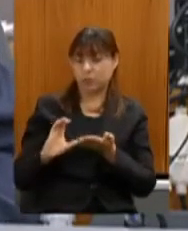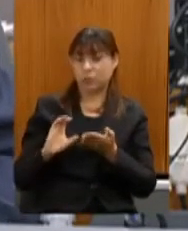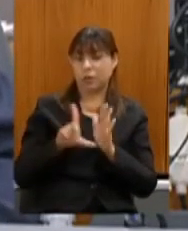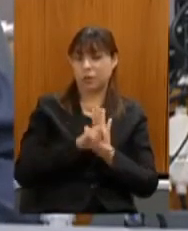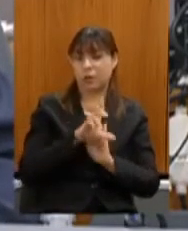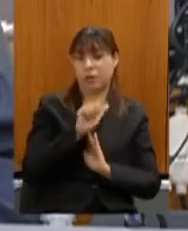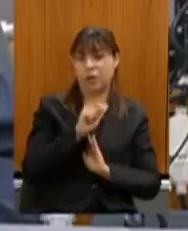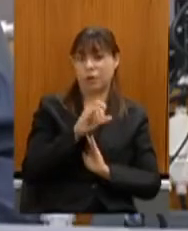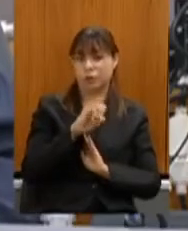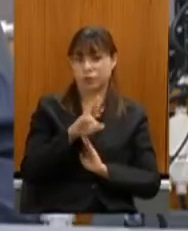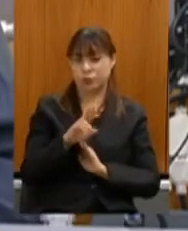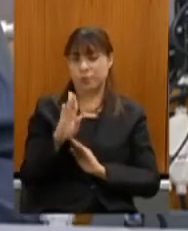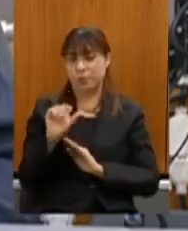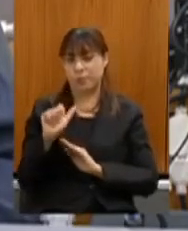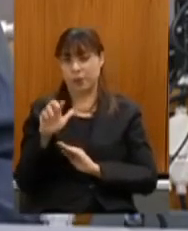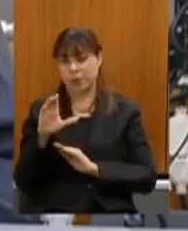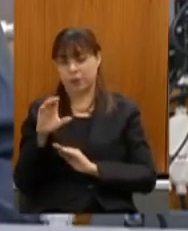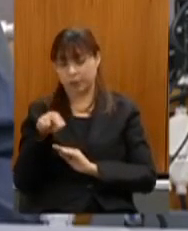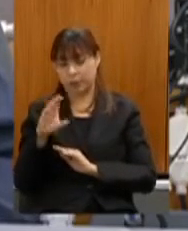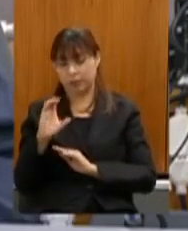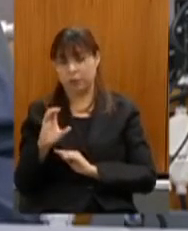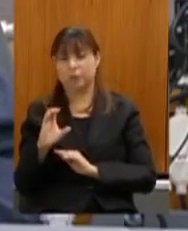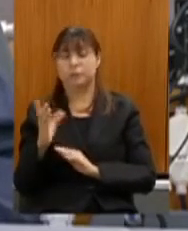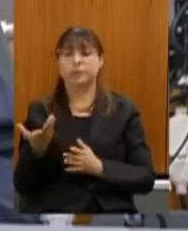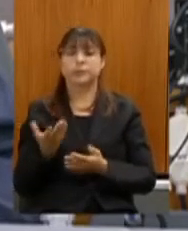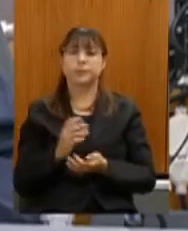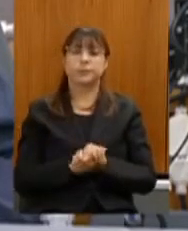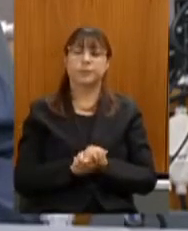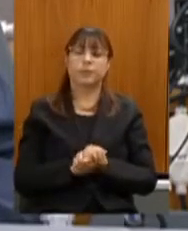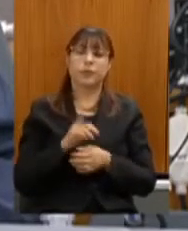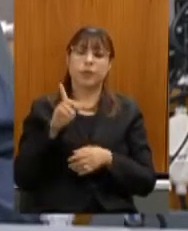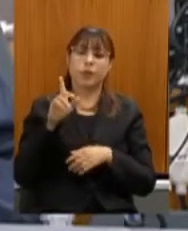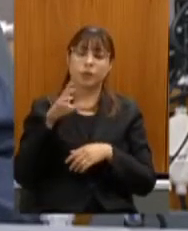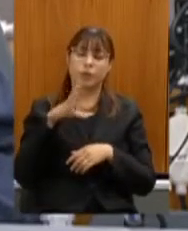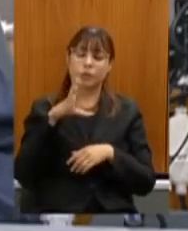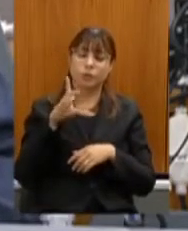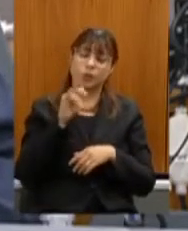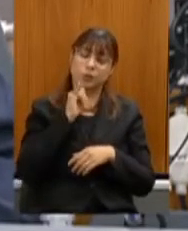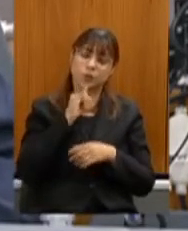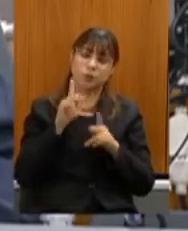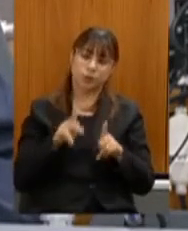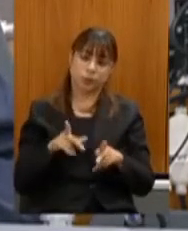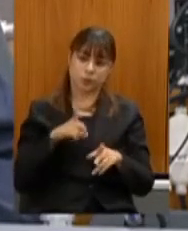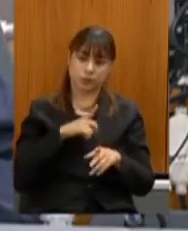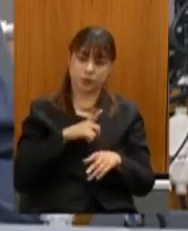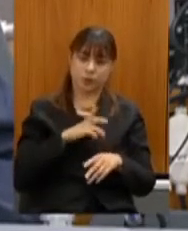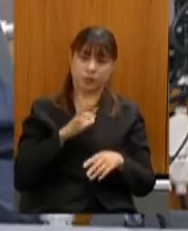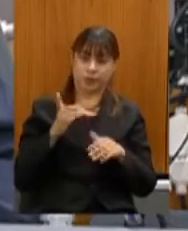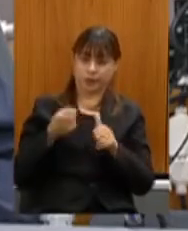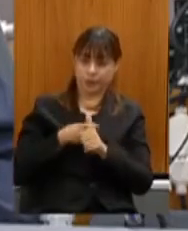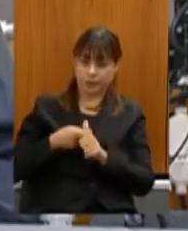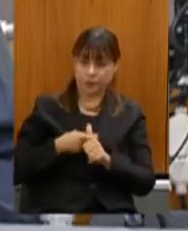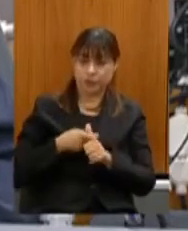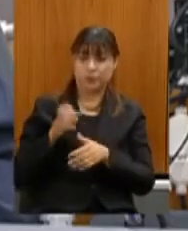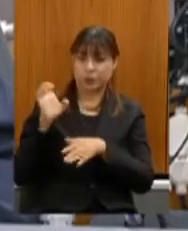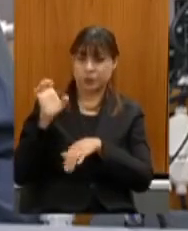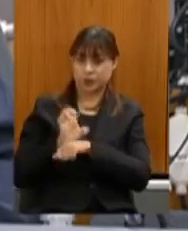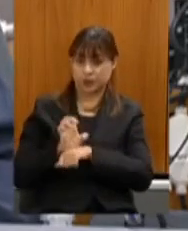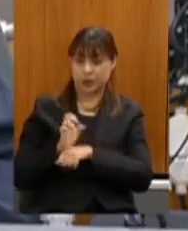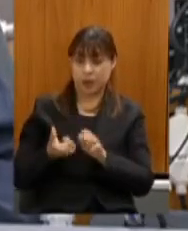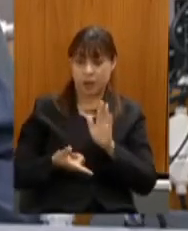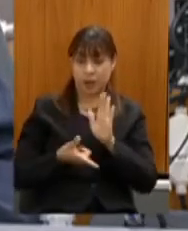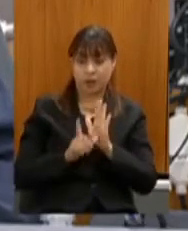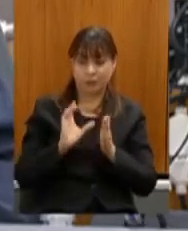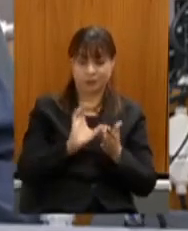no Estado de Minas Gerais se o cidadão que foi selecionado em um edital da lei tiver débitos para o Estado antes de ele